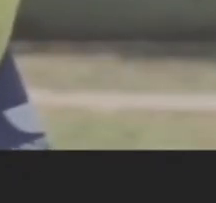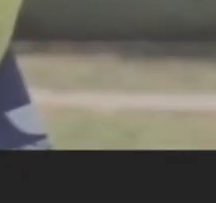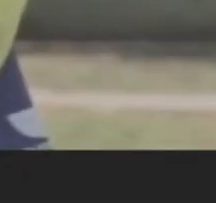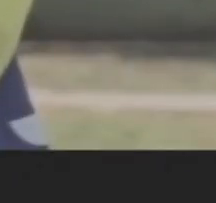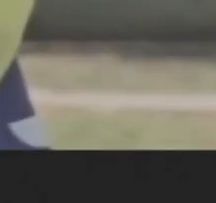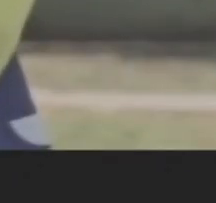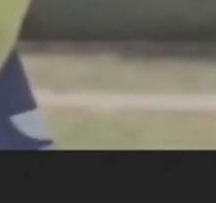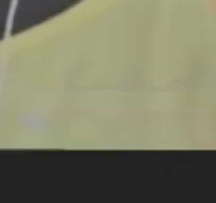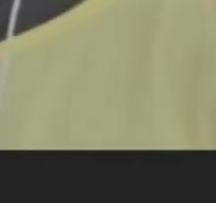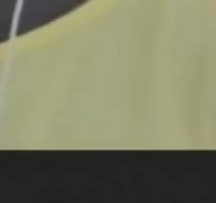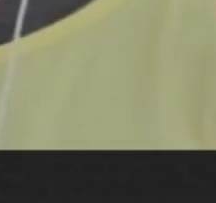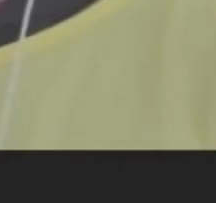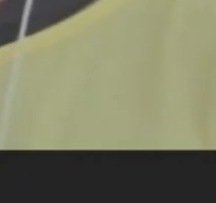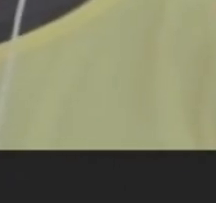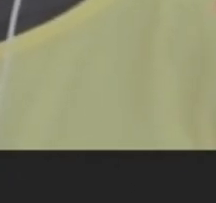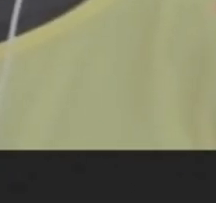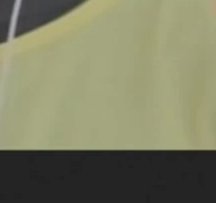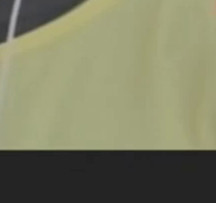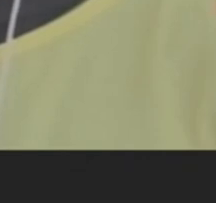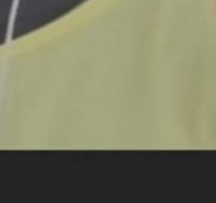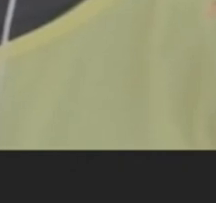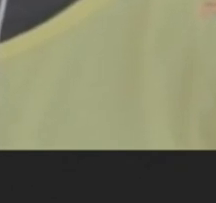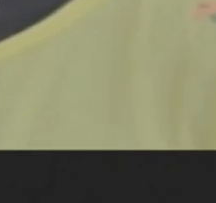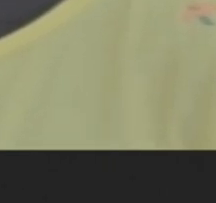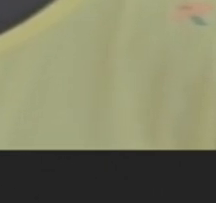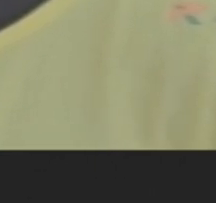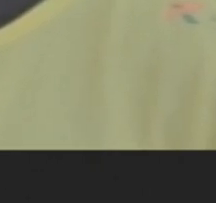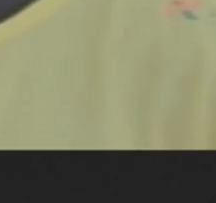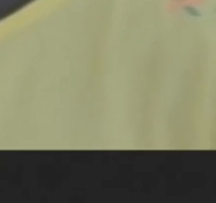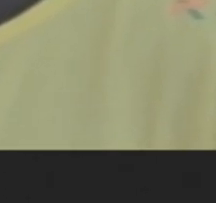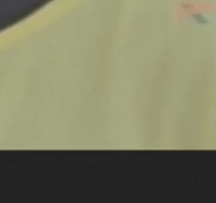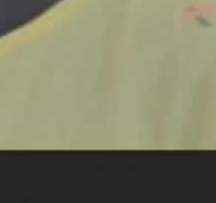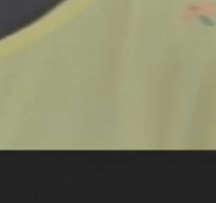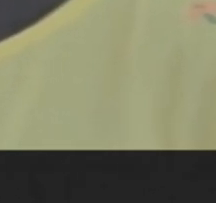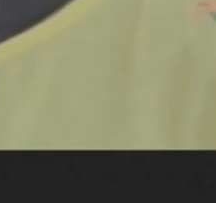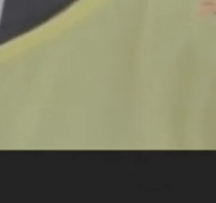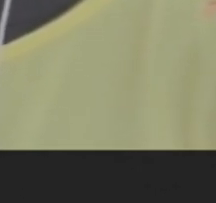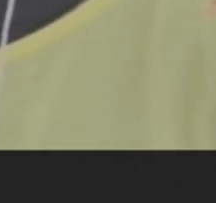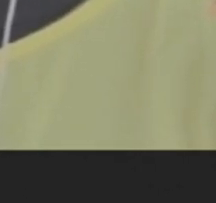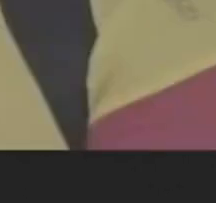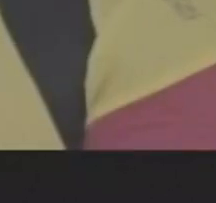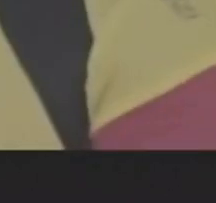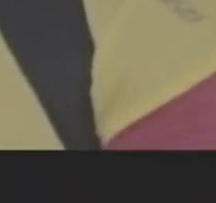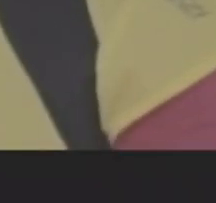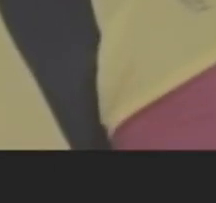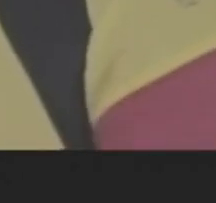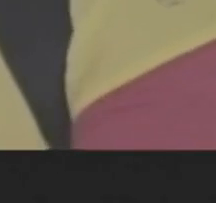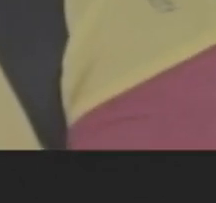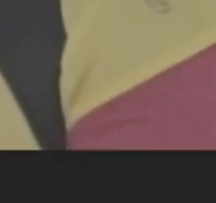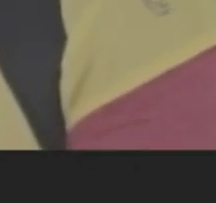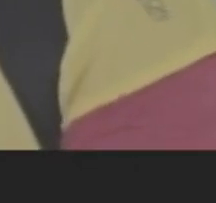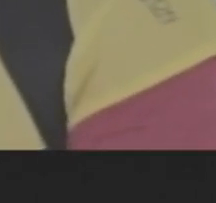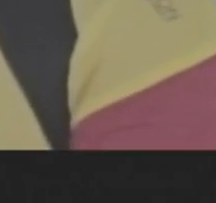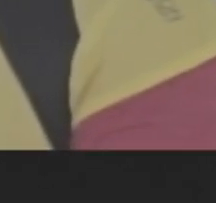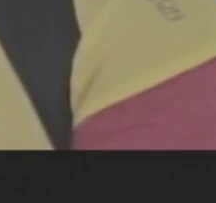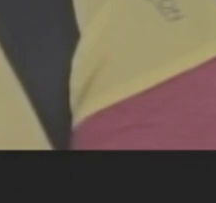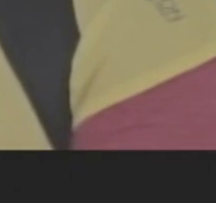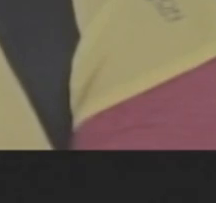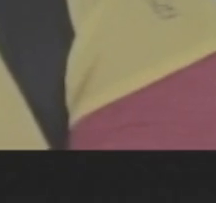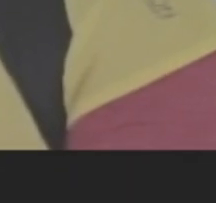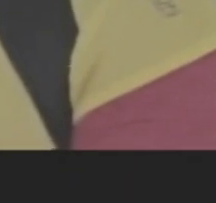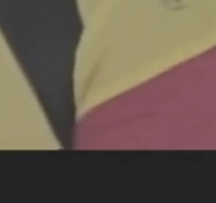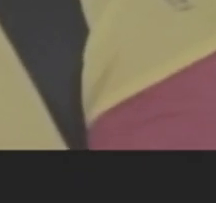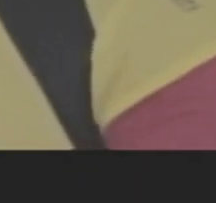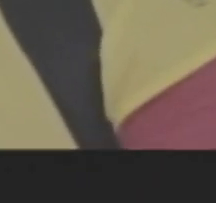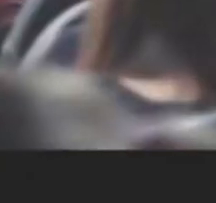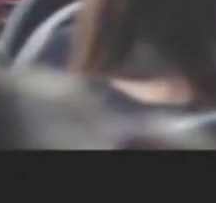mistério de volta à china já tem cinco dias estamos aqui em bodoquena já fizemos várias atividades hoje nós já iniciamos as atividades